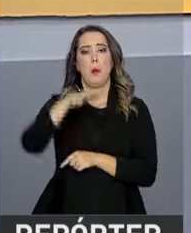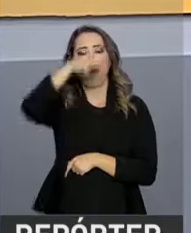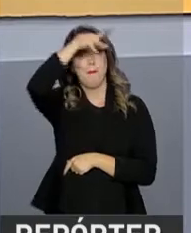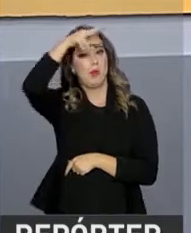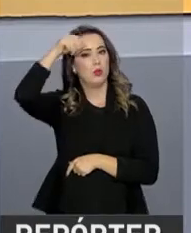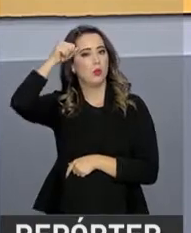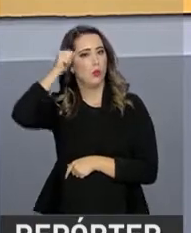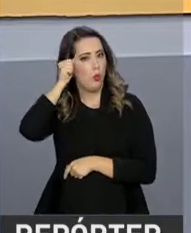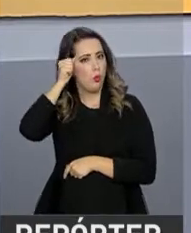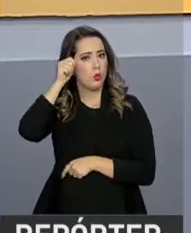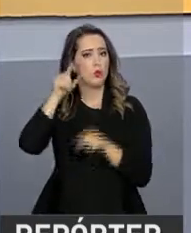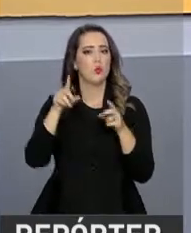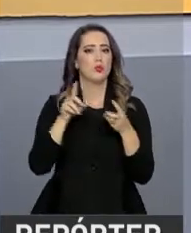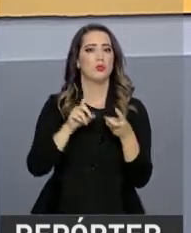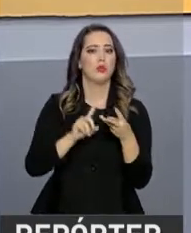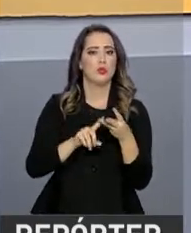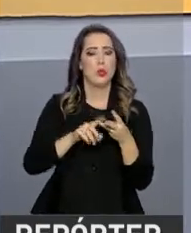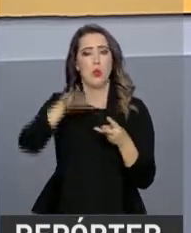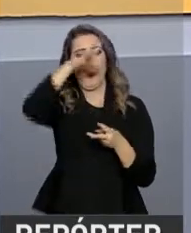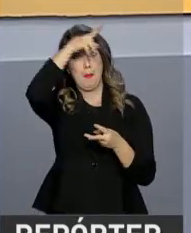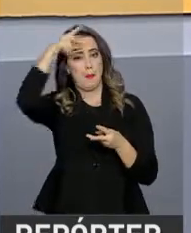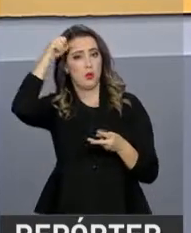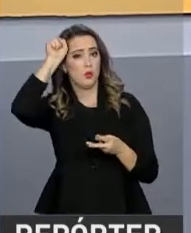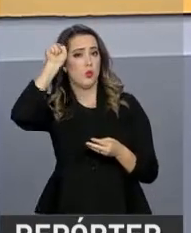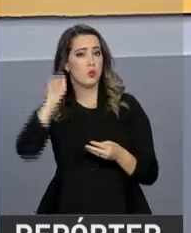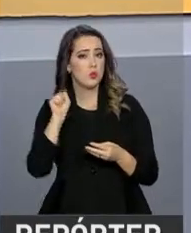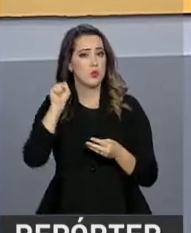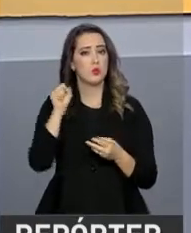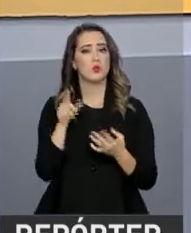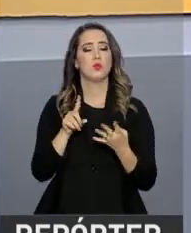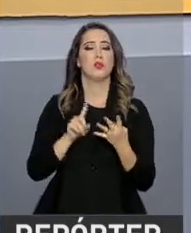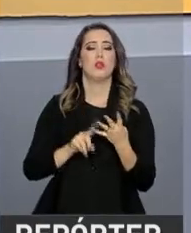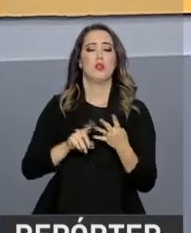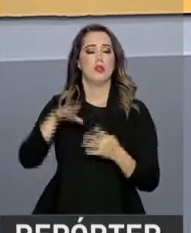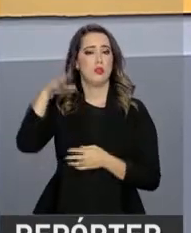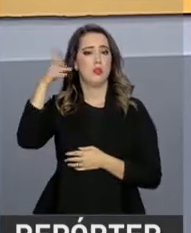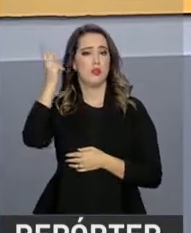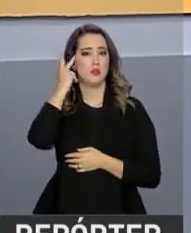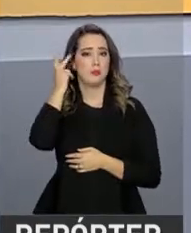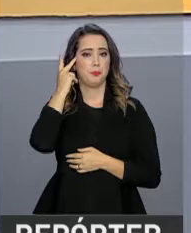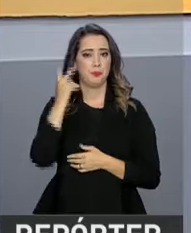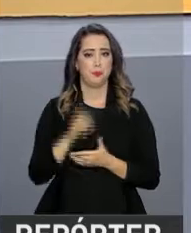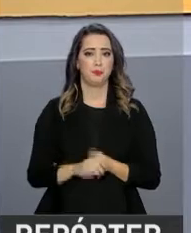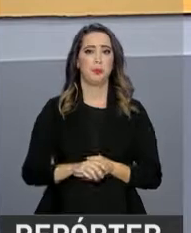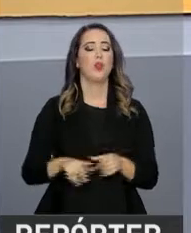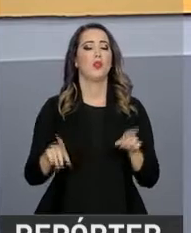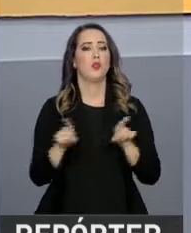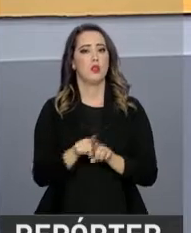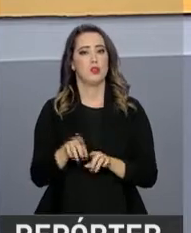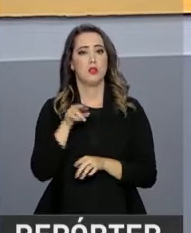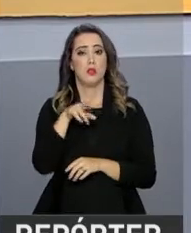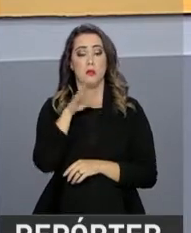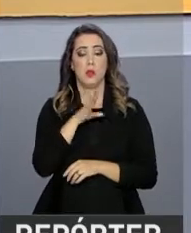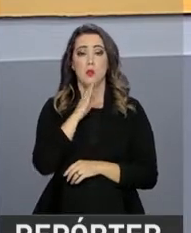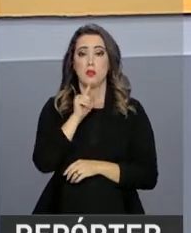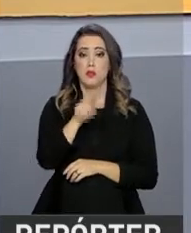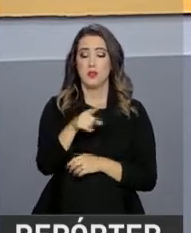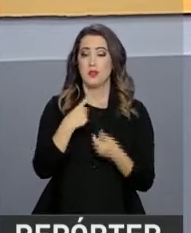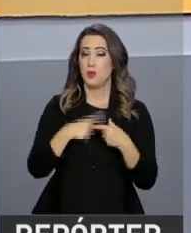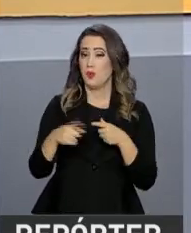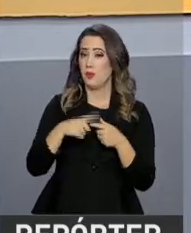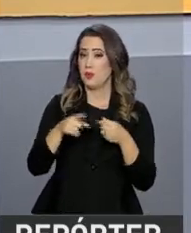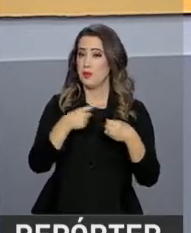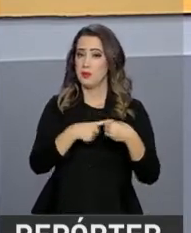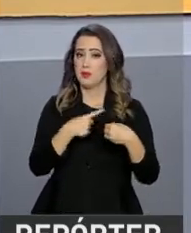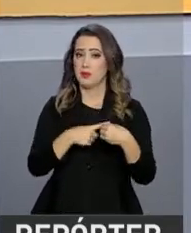peixoto de azevedo em mato grosso tacuru e mato grosso do sul e são sebastião em são paulo também foram reconhecidos os